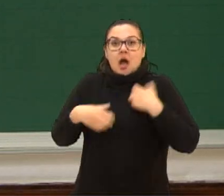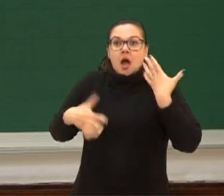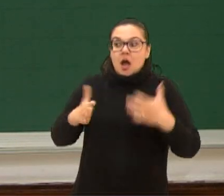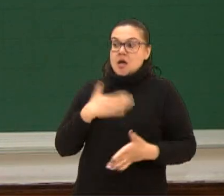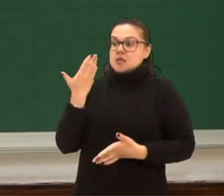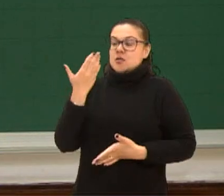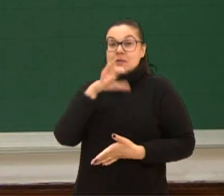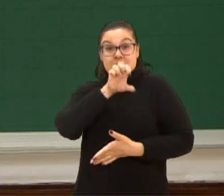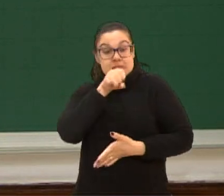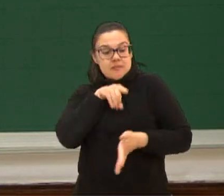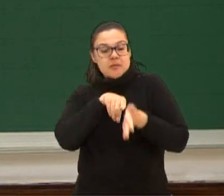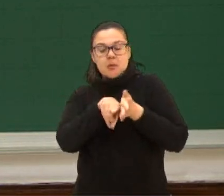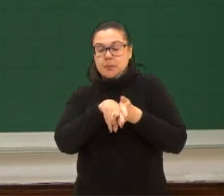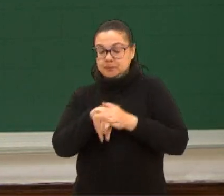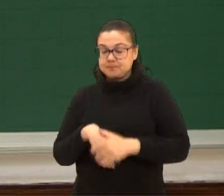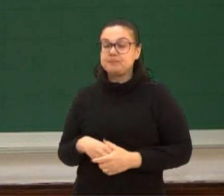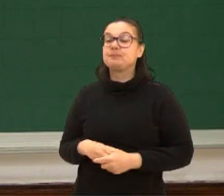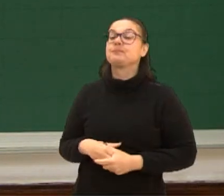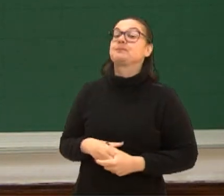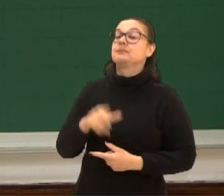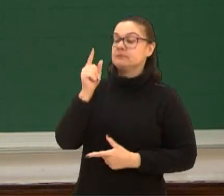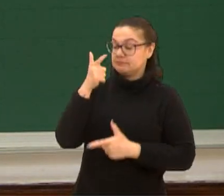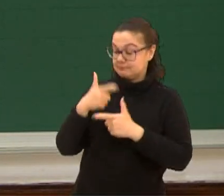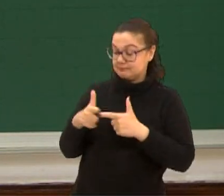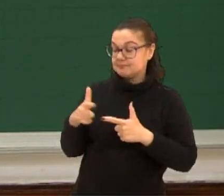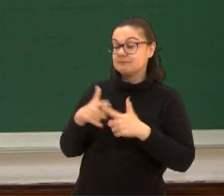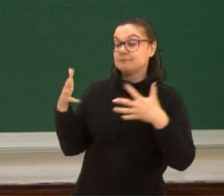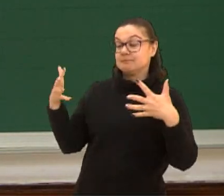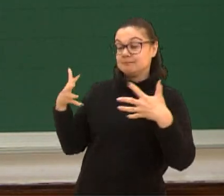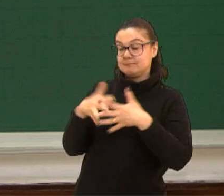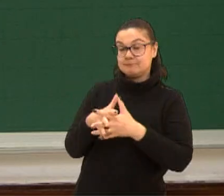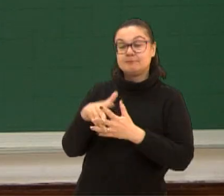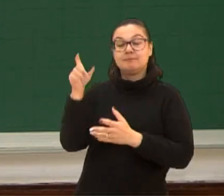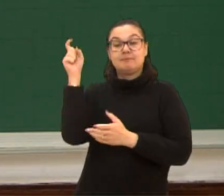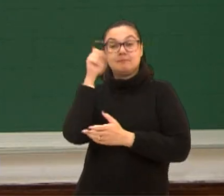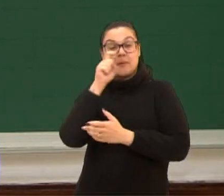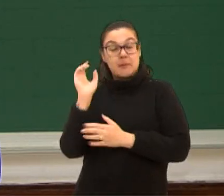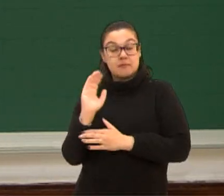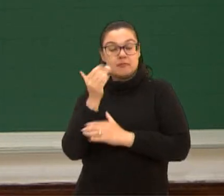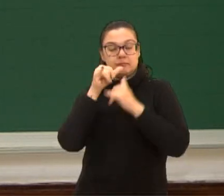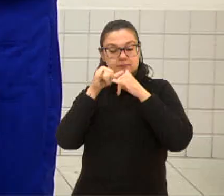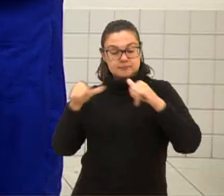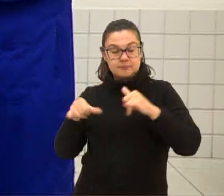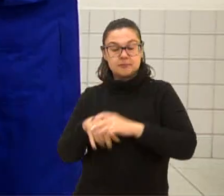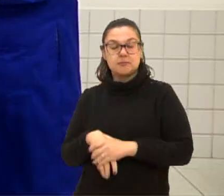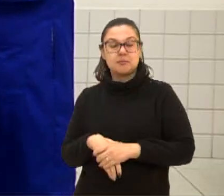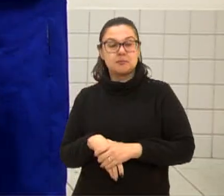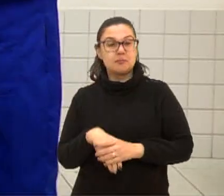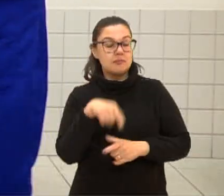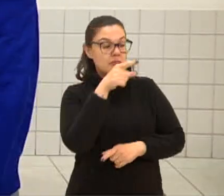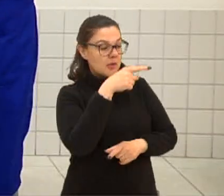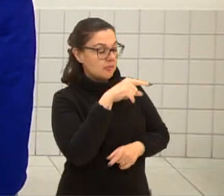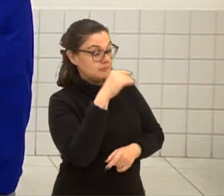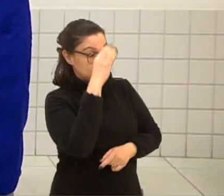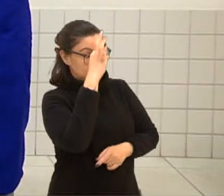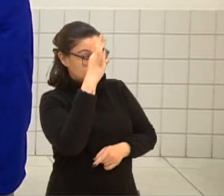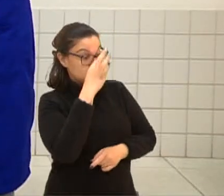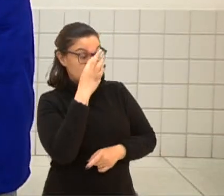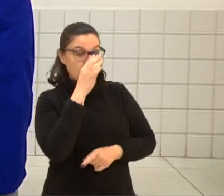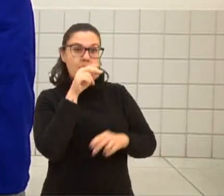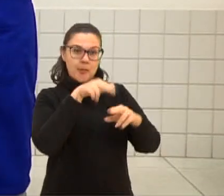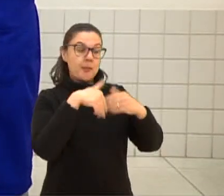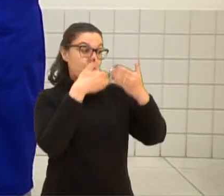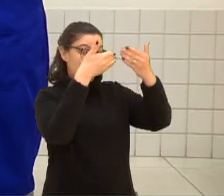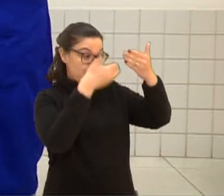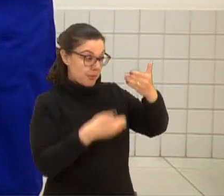não pesquisa, né, você pode acabar caindo numa fake ali, né? A gente traz essa reflexão